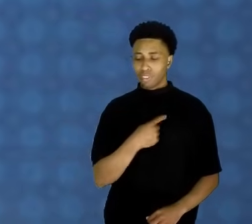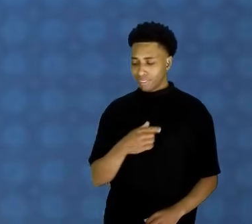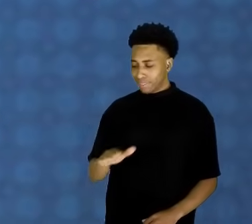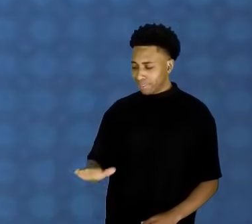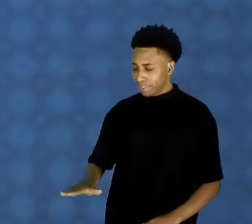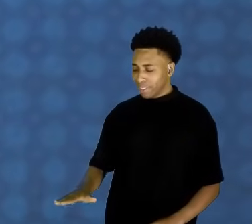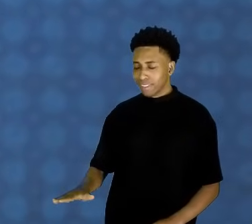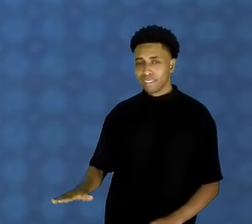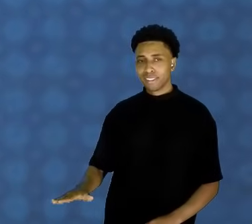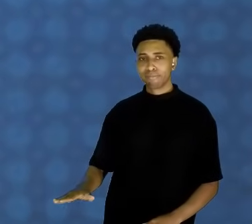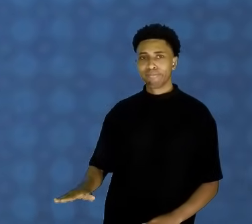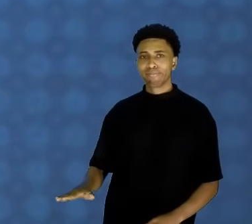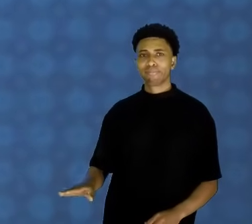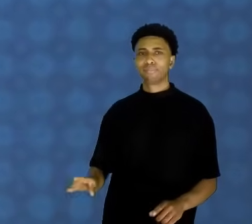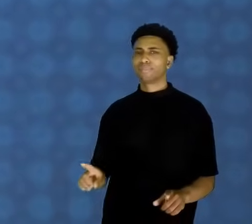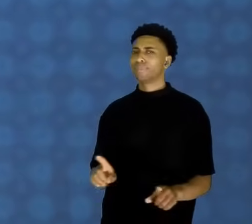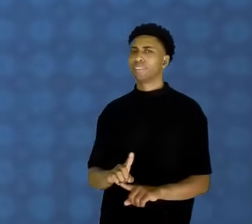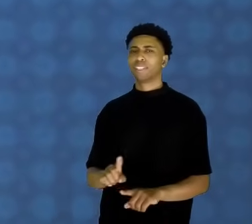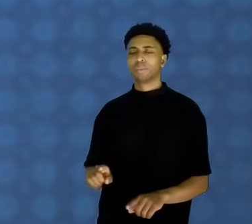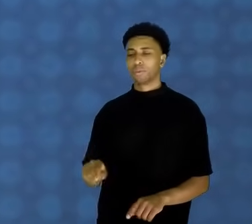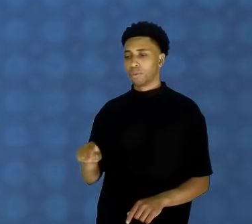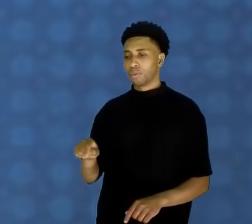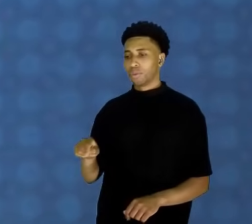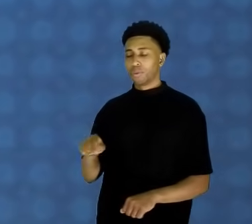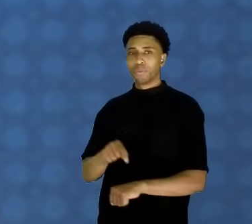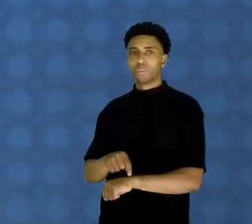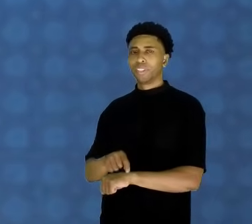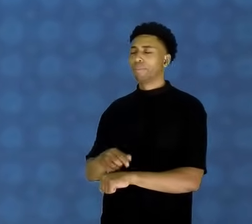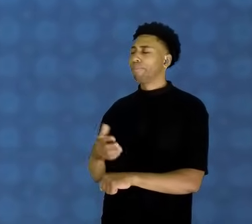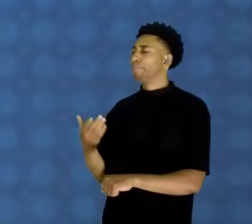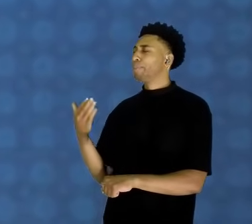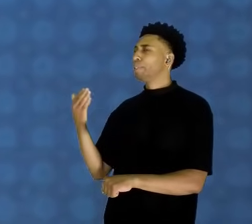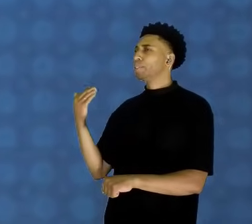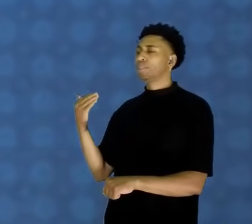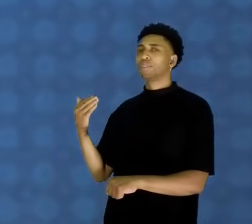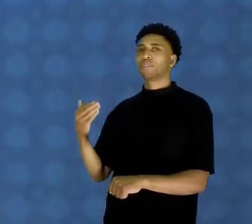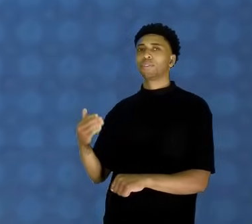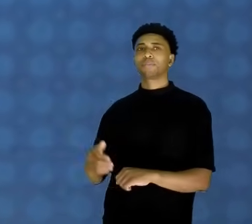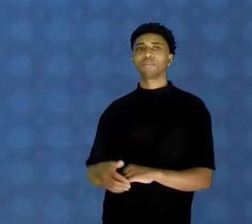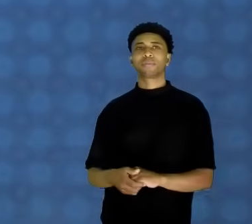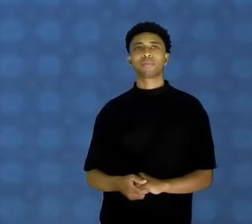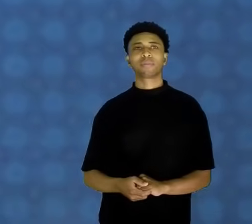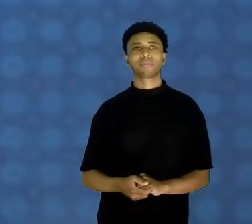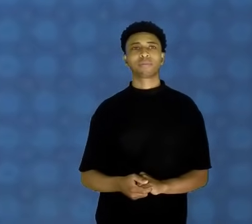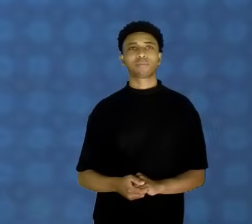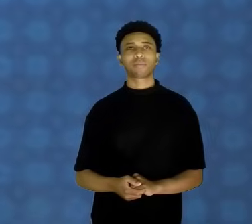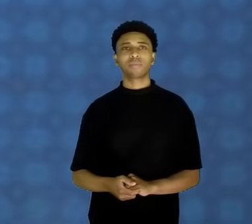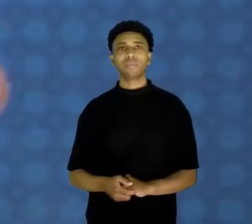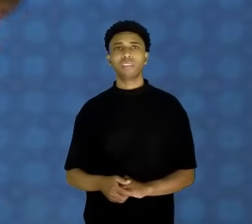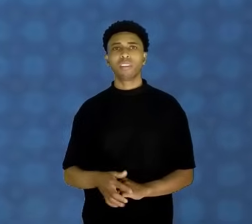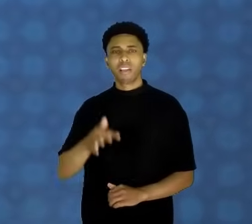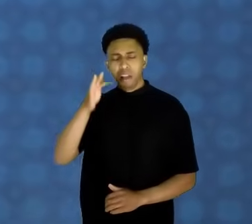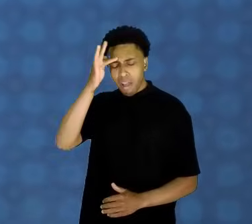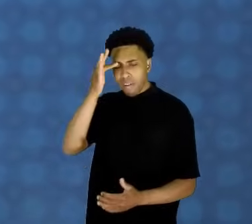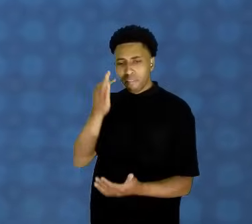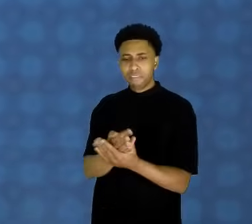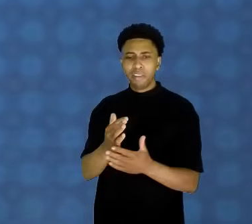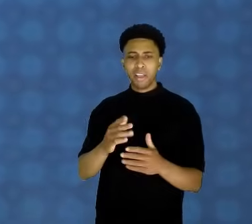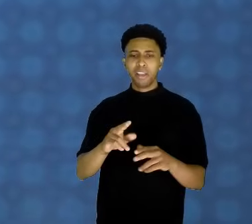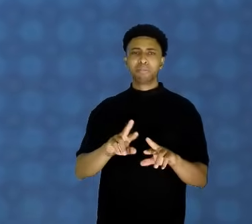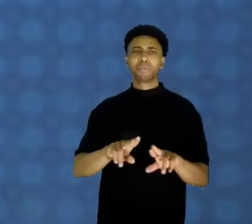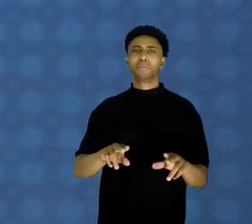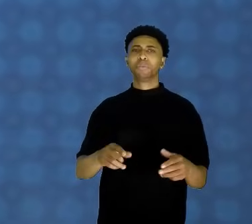passou o tempo de ficar com mamadeira. Eu não sei para que eu estou pregando, mas essa fé fajuta, essa fé que vira e mexe